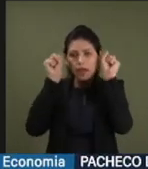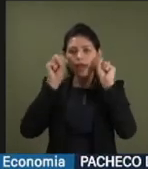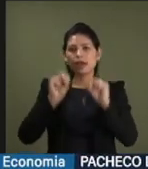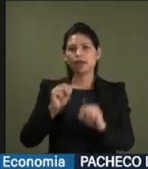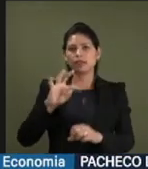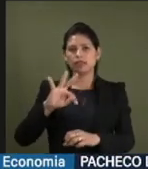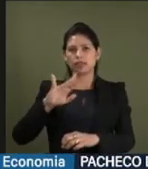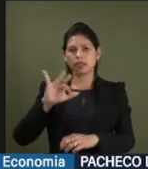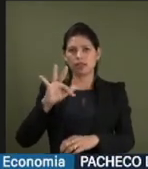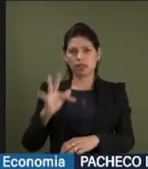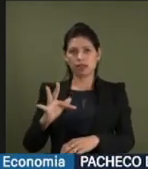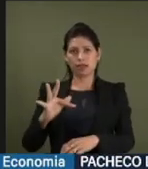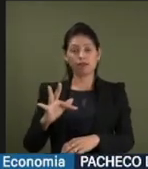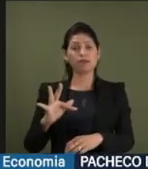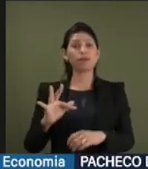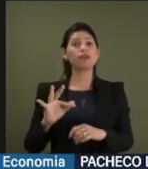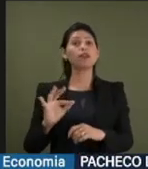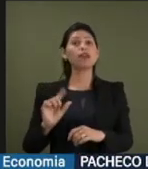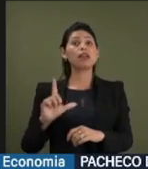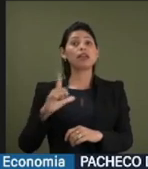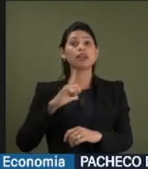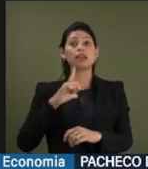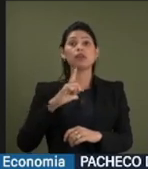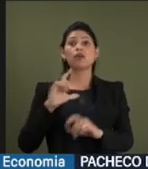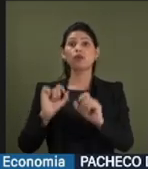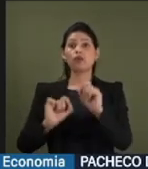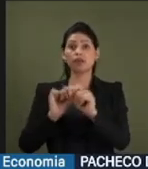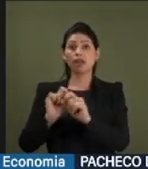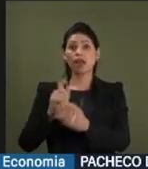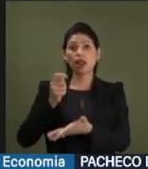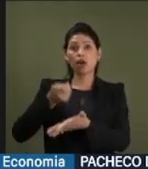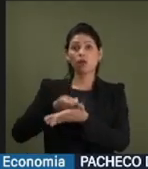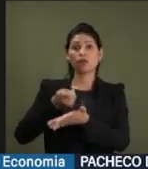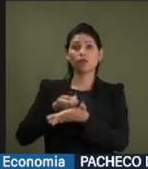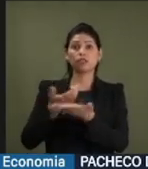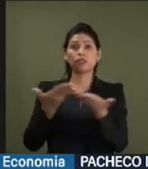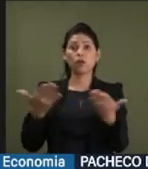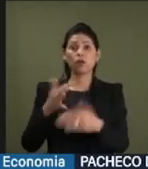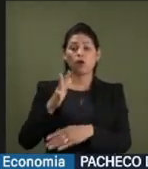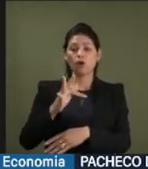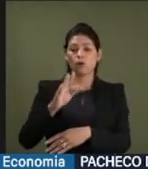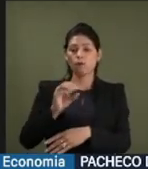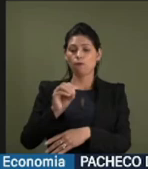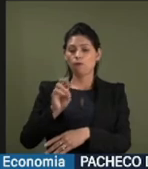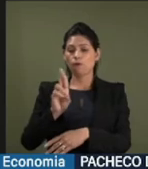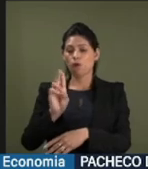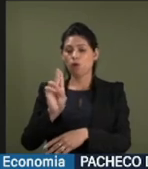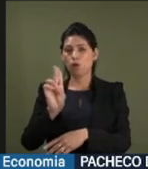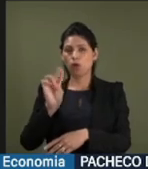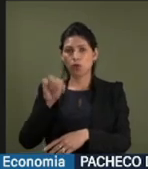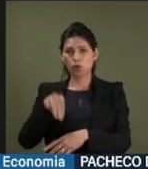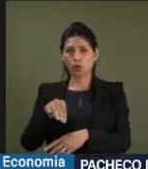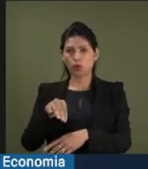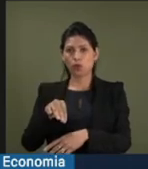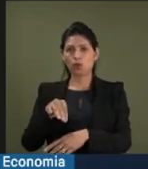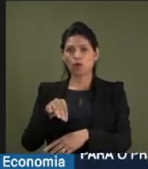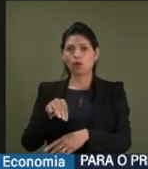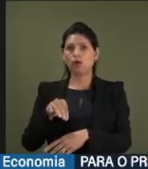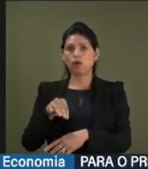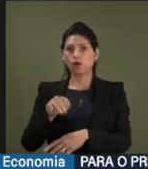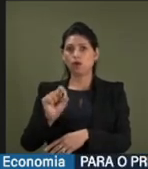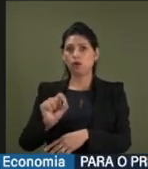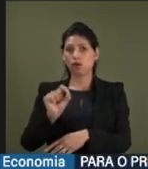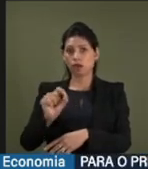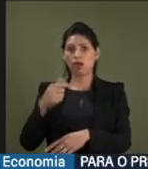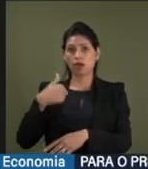o foro de prerrogativa de função, mais conhecido como foro privilegiado. E eu acrescento por